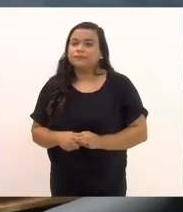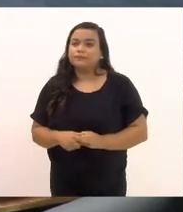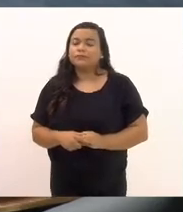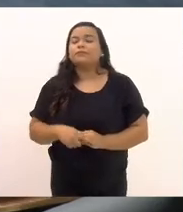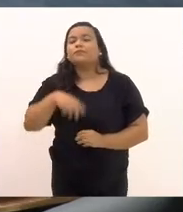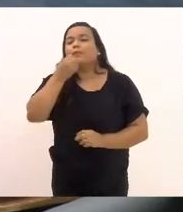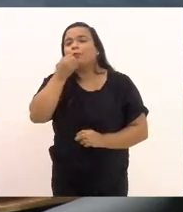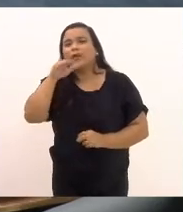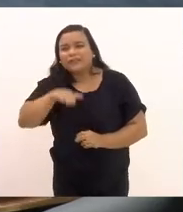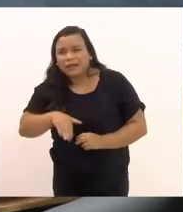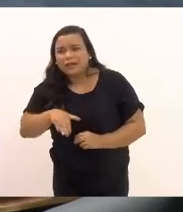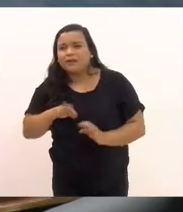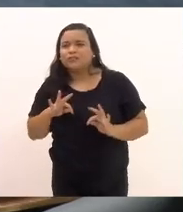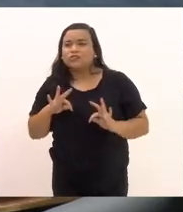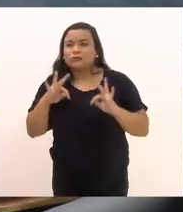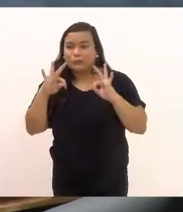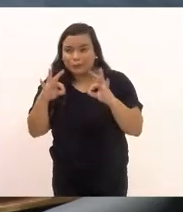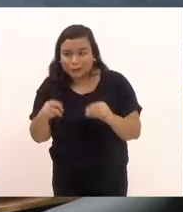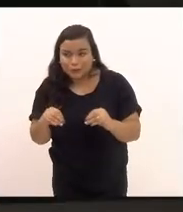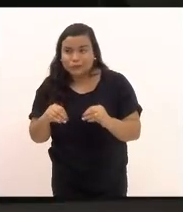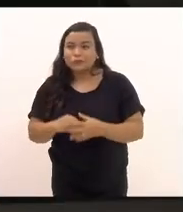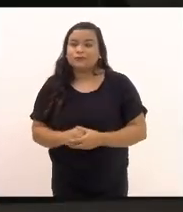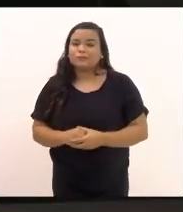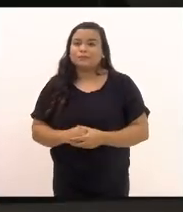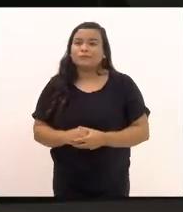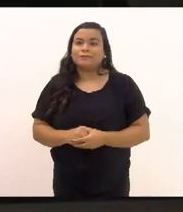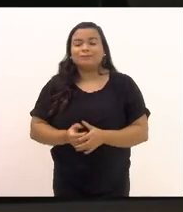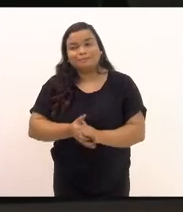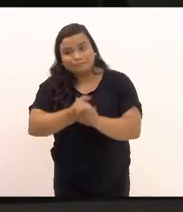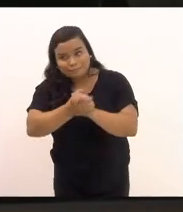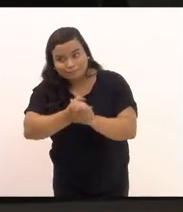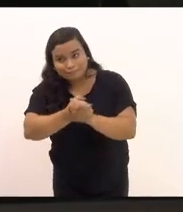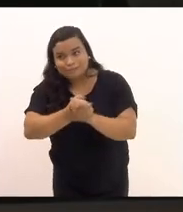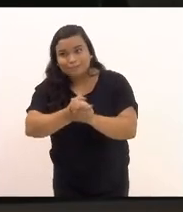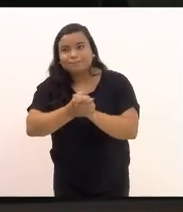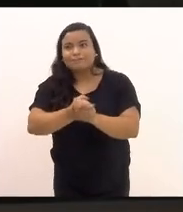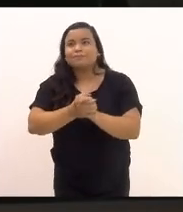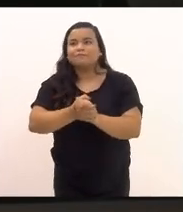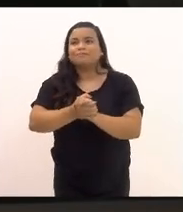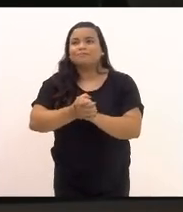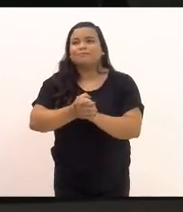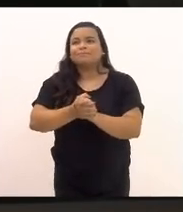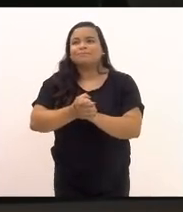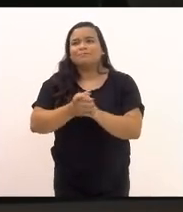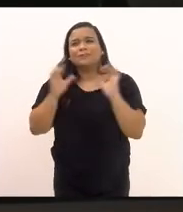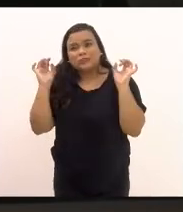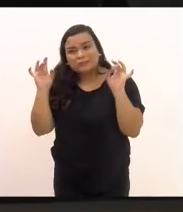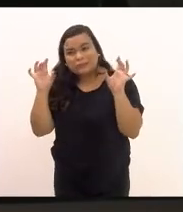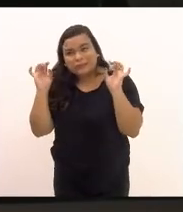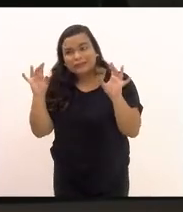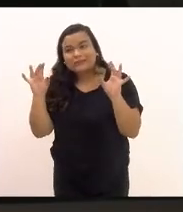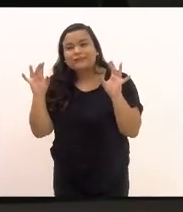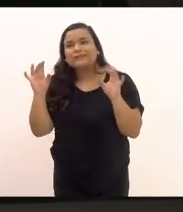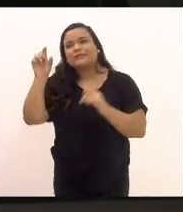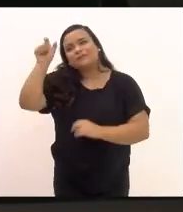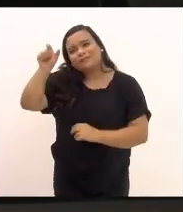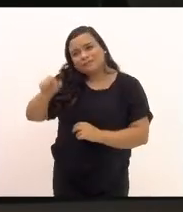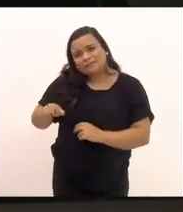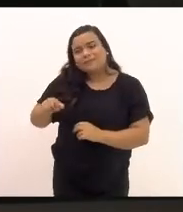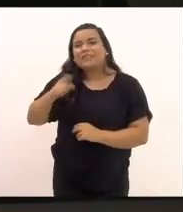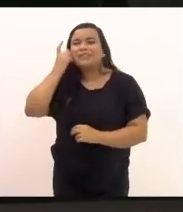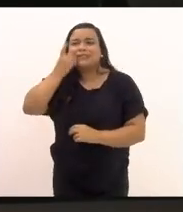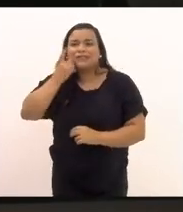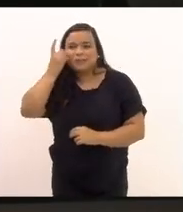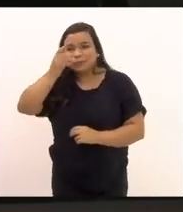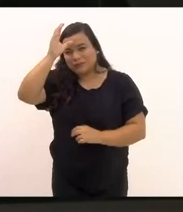Boa tarde a todas e todos. Quero cumprimentar de modo muito particular e especial a nossa querida